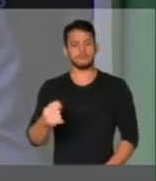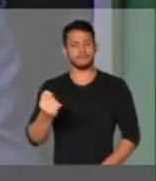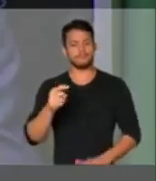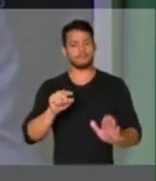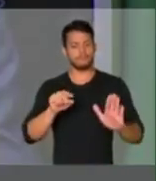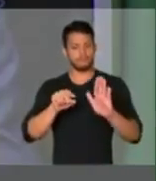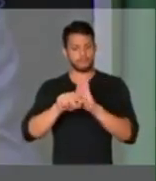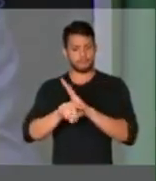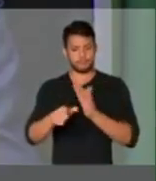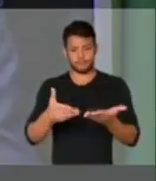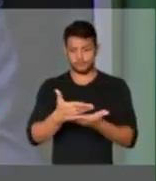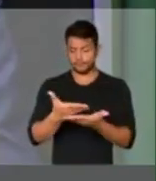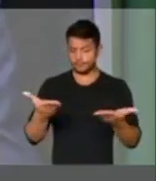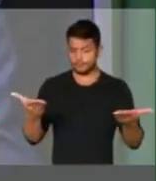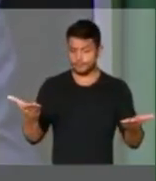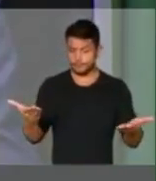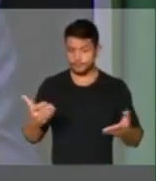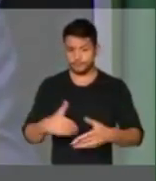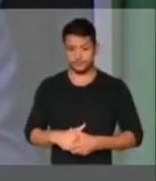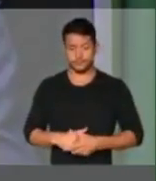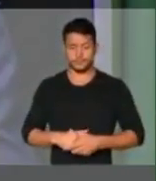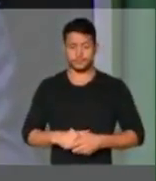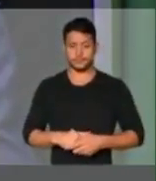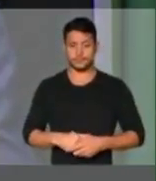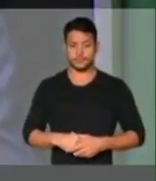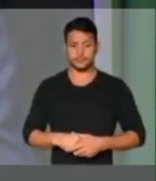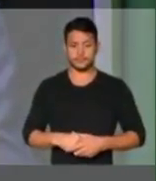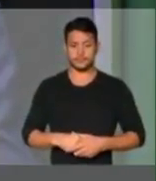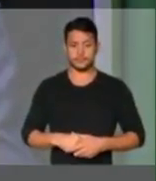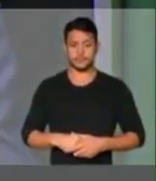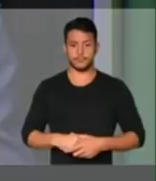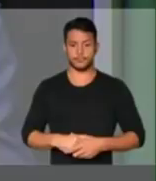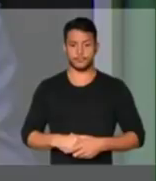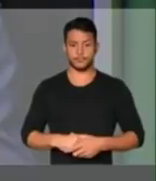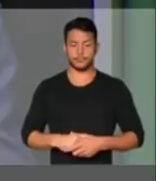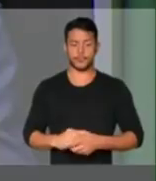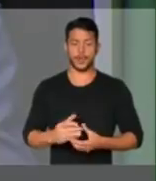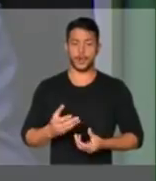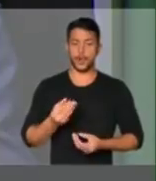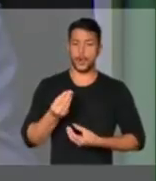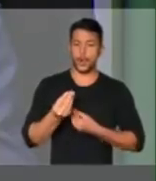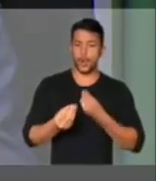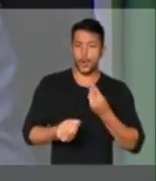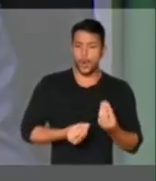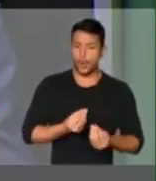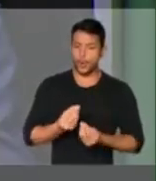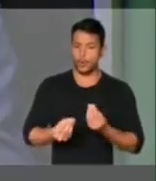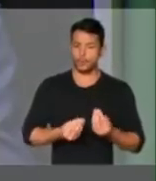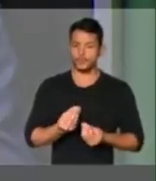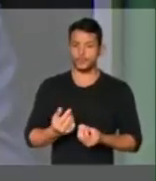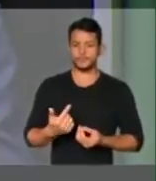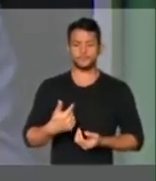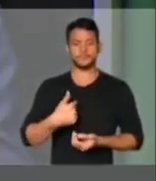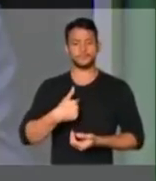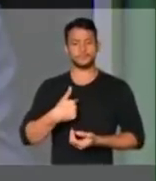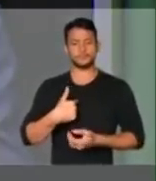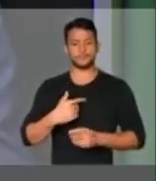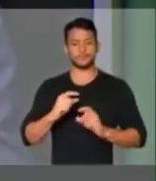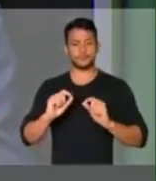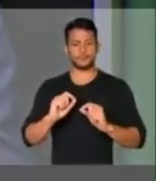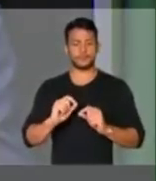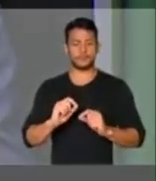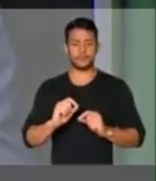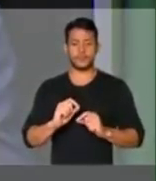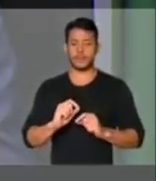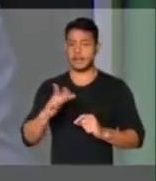têm ideias nesse sentido e têm apresentado os projetos nesse sentido, como é que eu ressocializo uma pessoa que não está sob